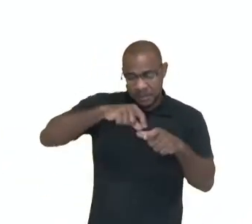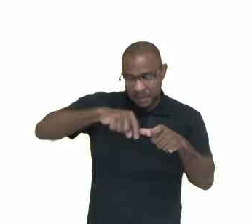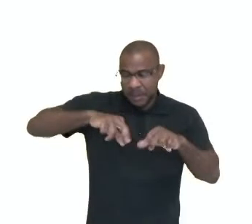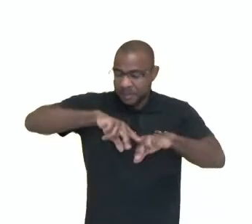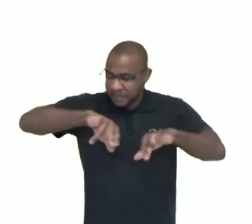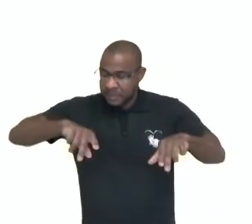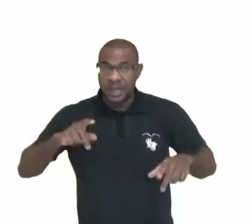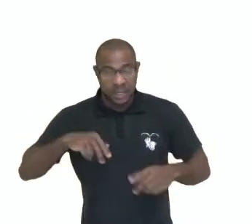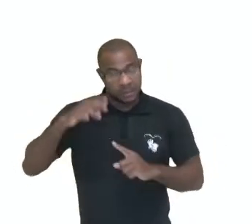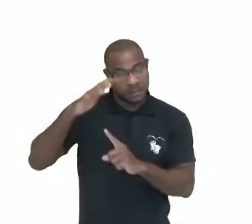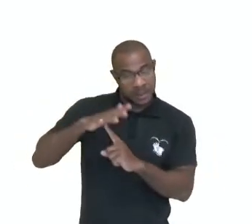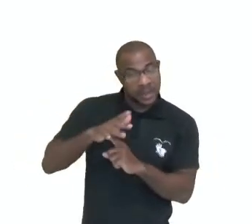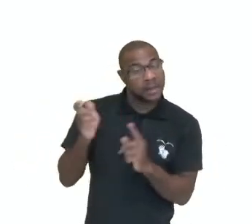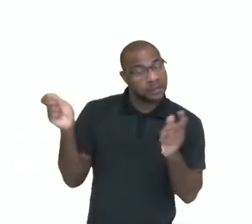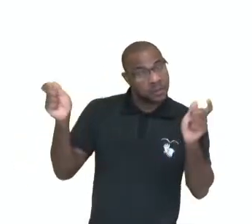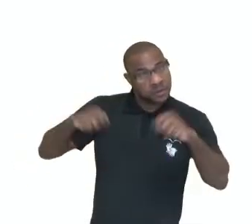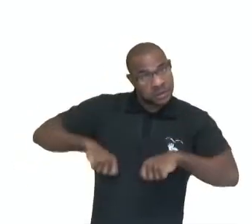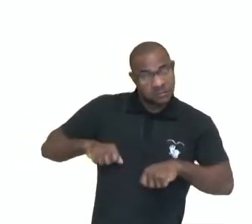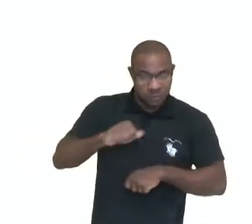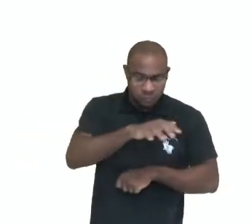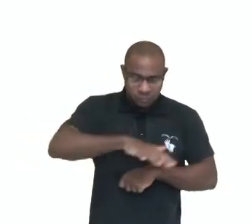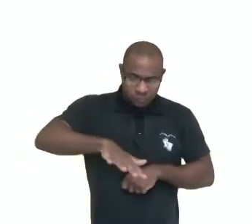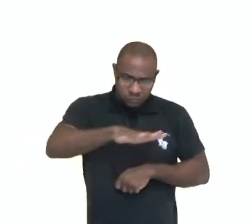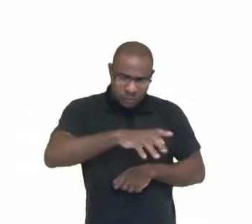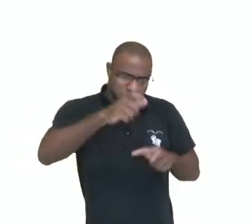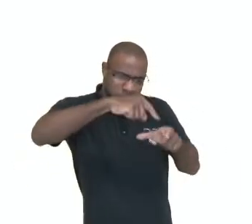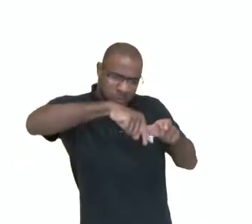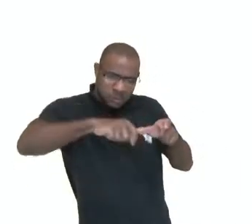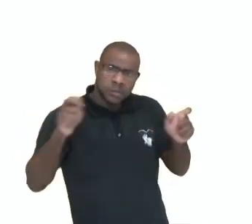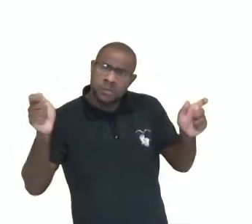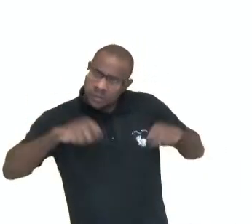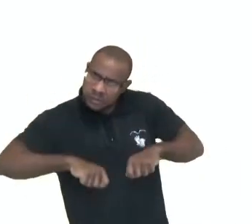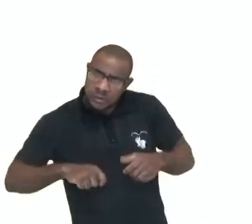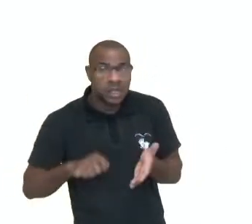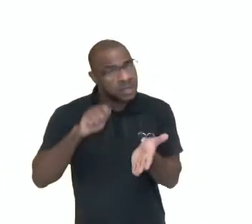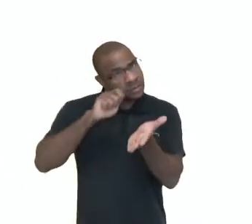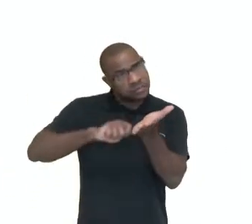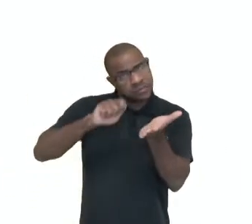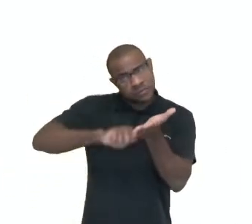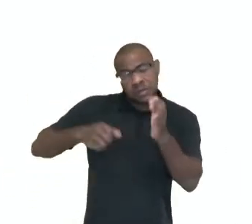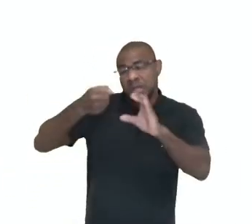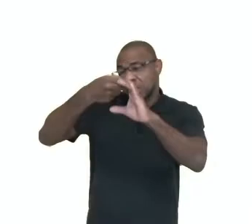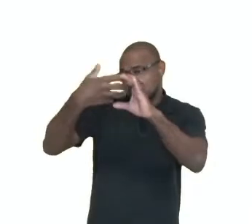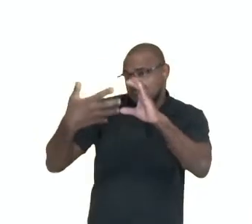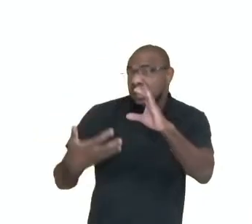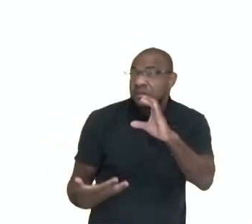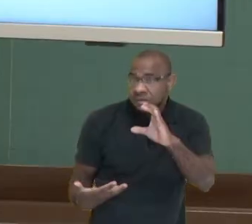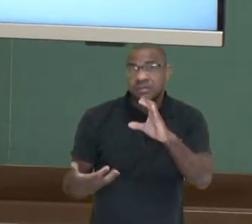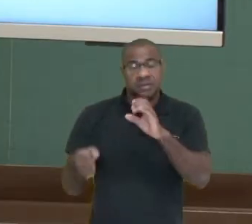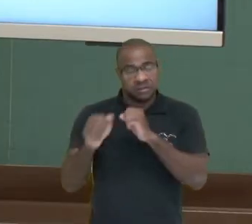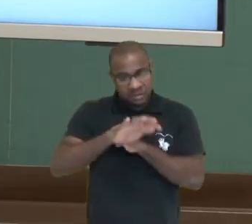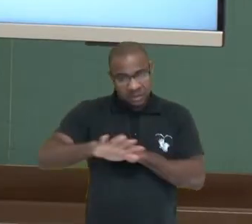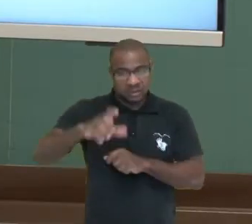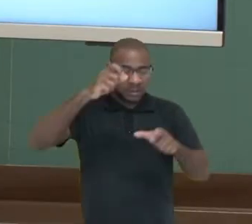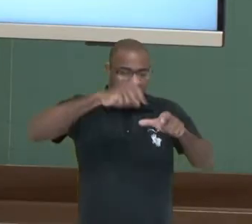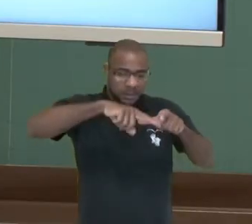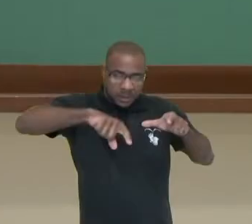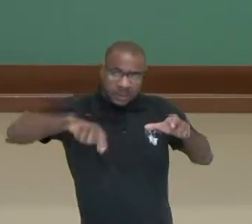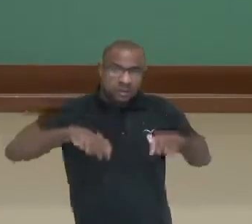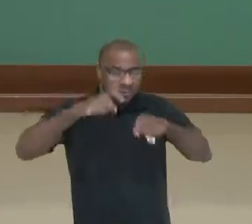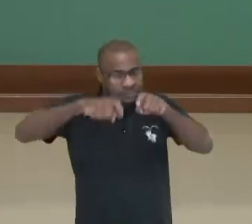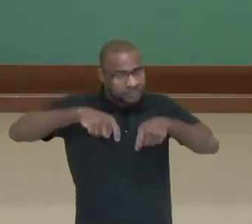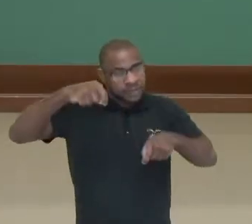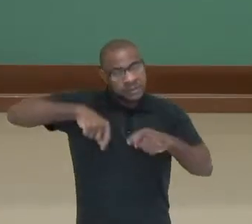Paraná, é possível encontrar áreas cultivadas? Escreva sobre as características gerais da produção agrícola